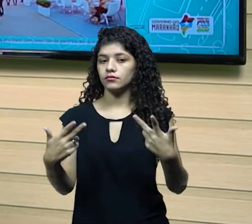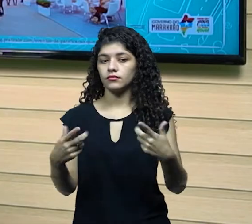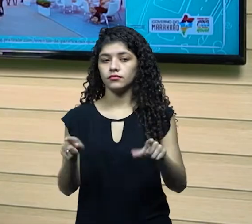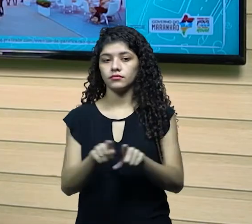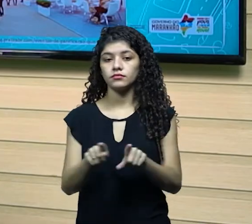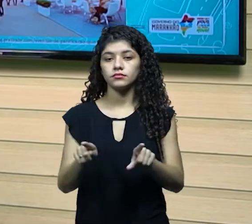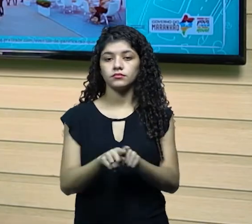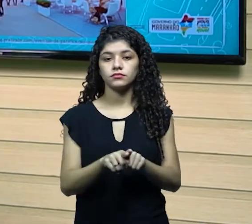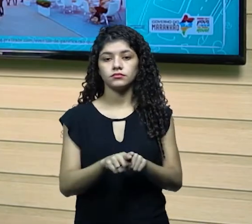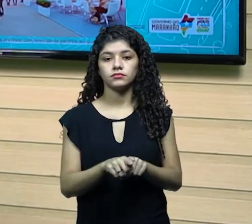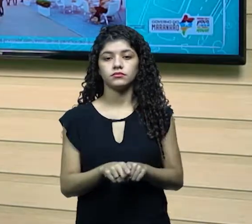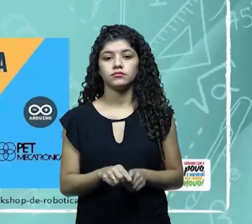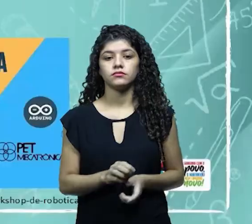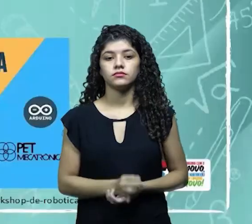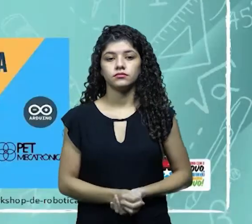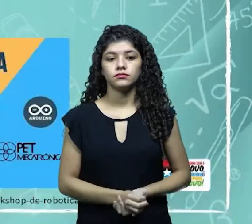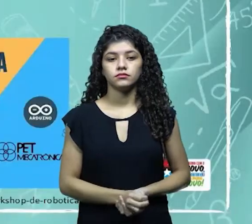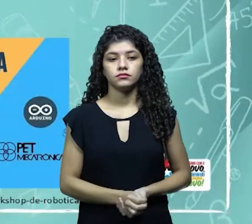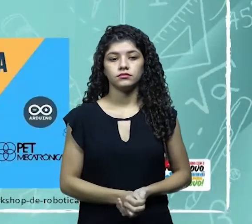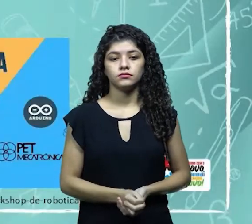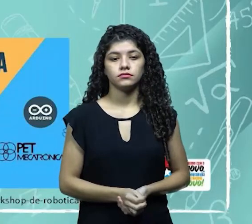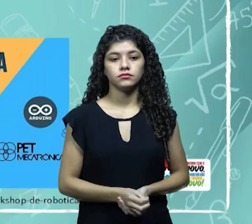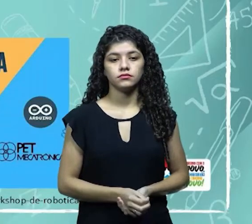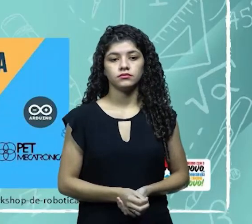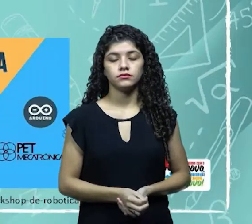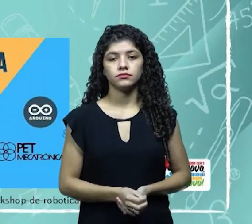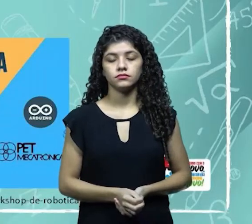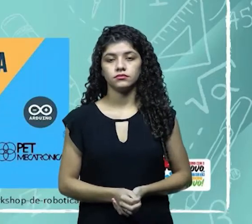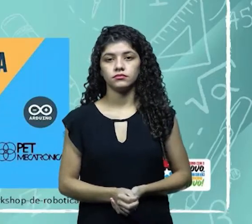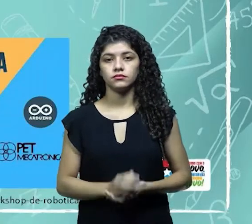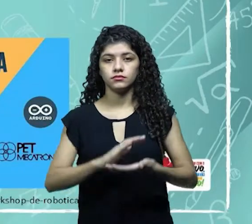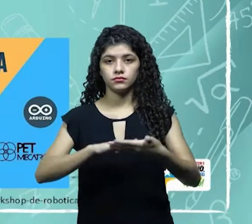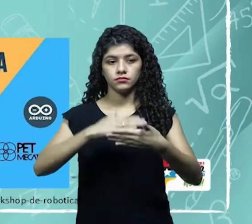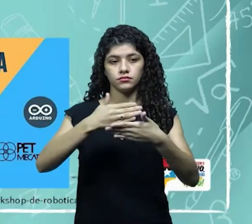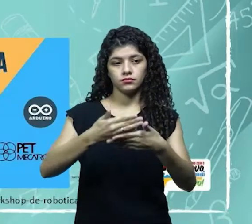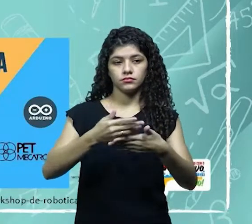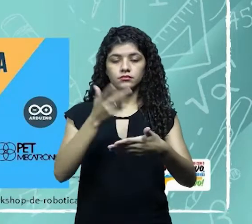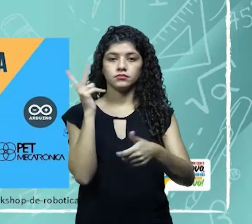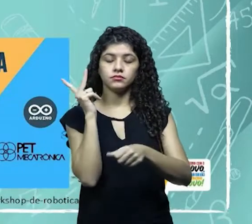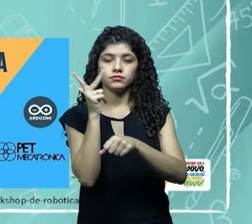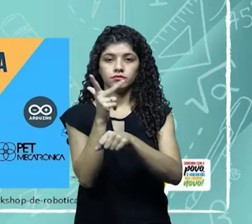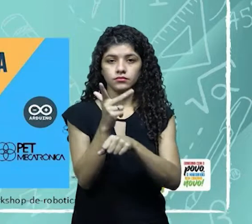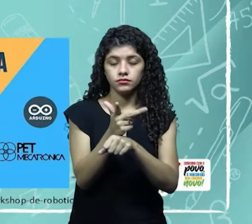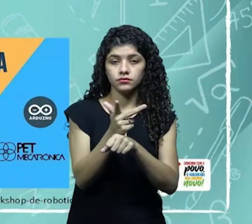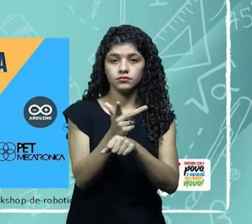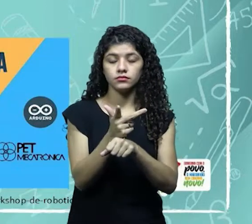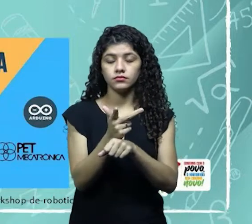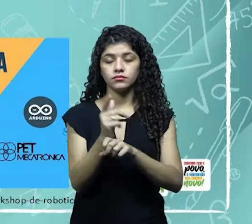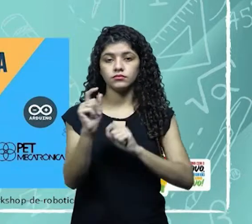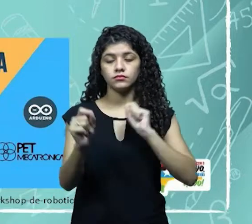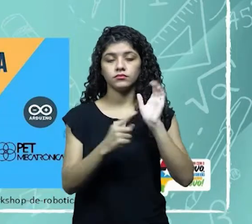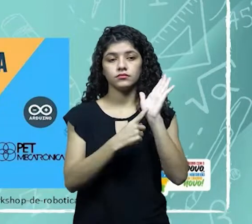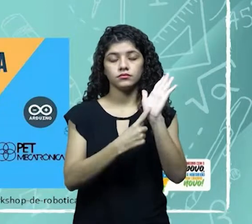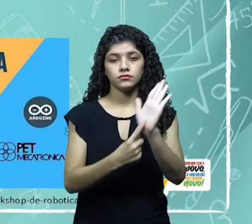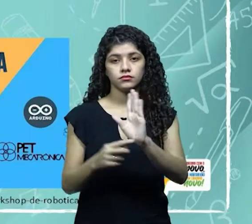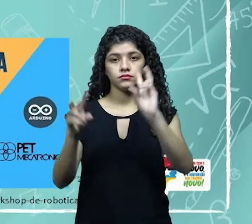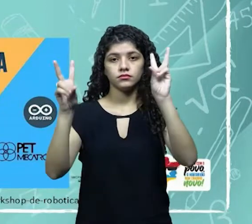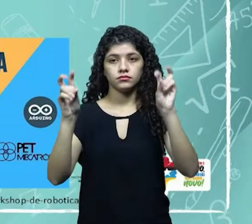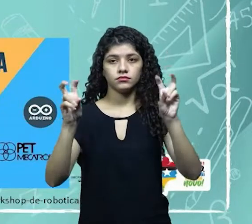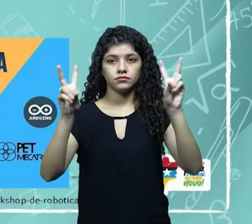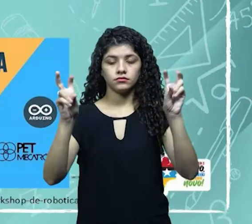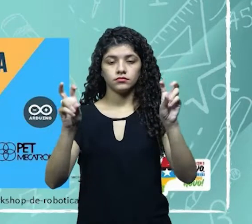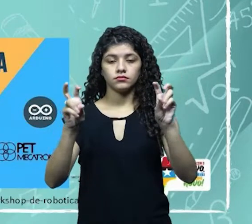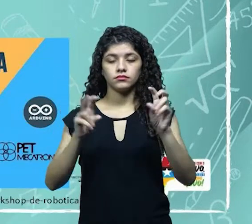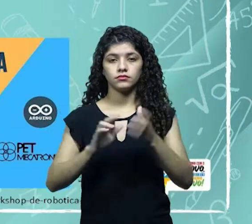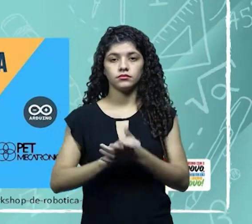feira de automóveis várias outras feras e a videoconferência né que é uma chama de de